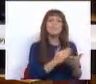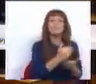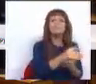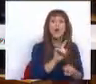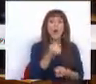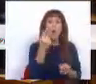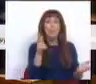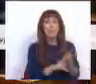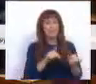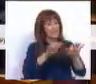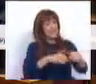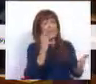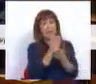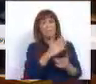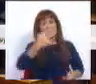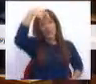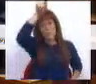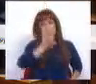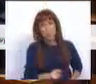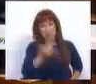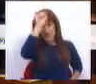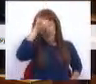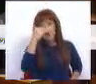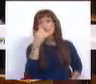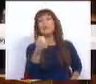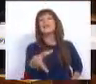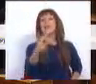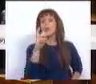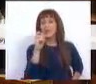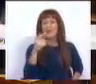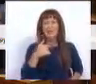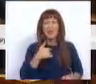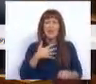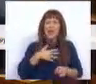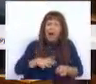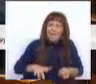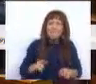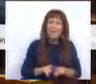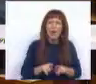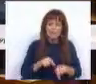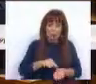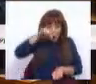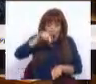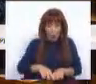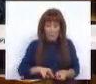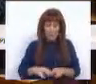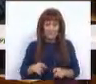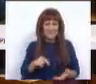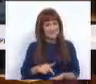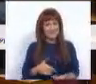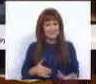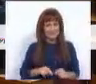for aprovada nesta Câmara a partir de 1 de de janeiro de 2013 e nós gostaríamos muito que houvesse já uma alteração com efeitos